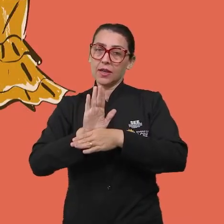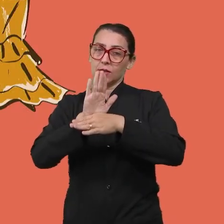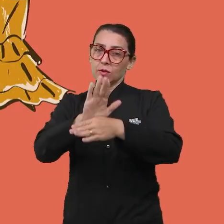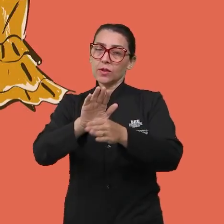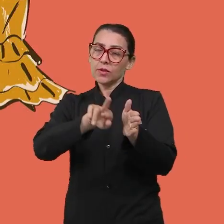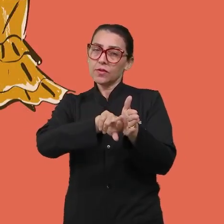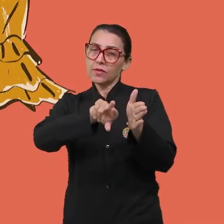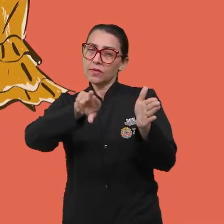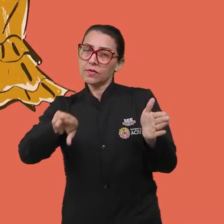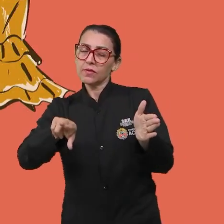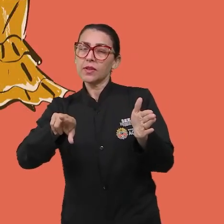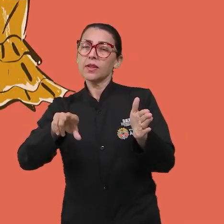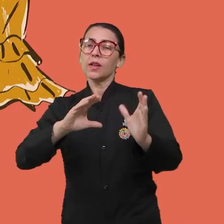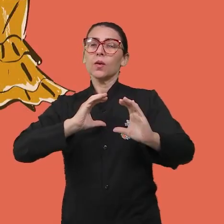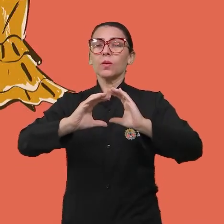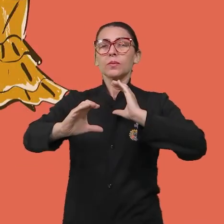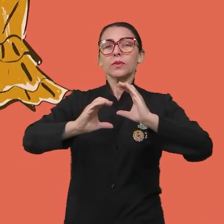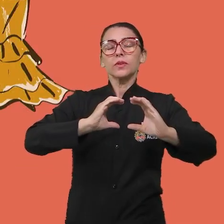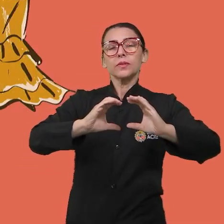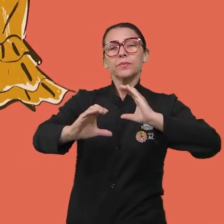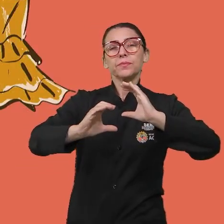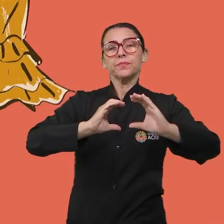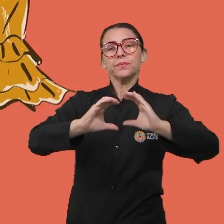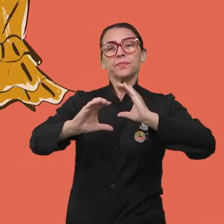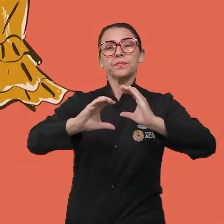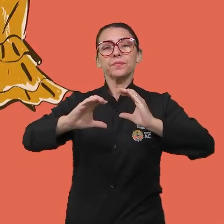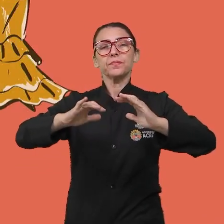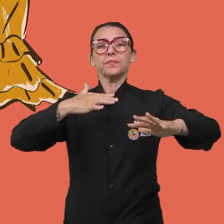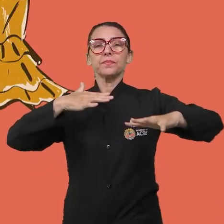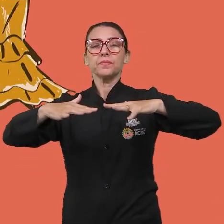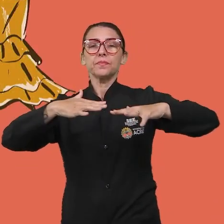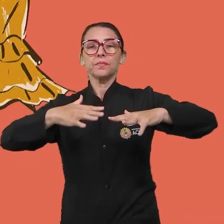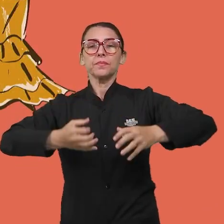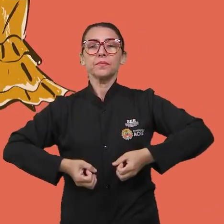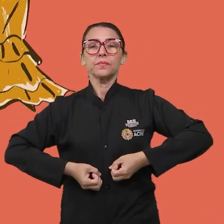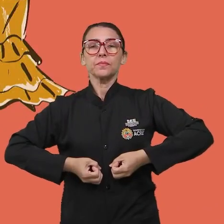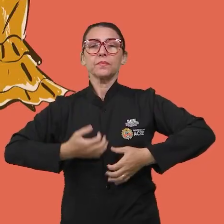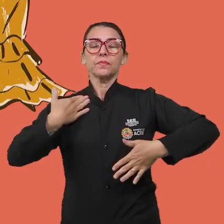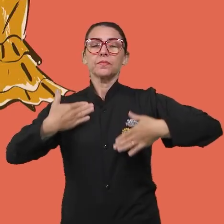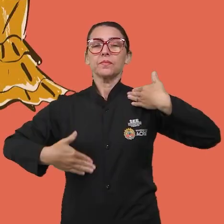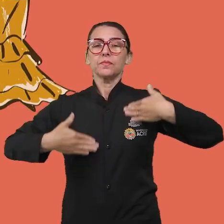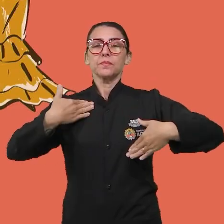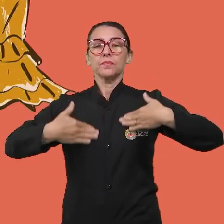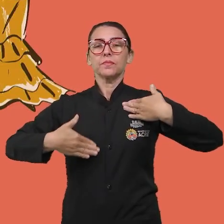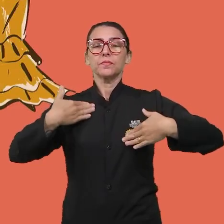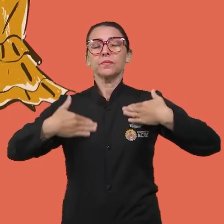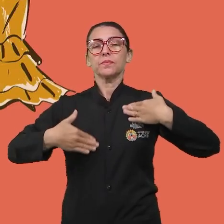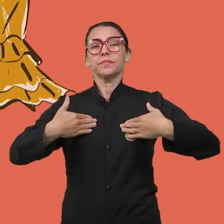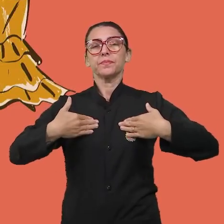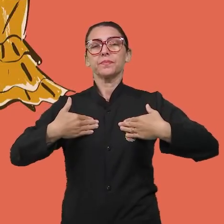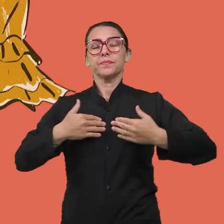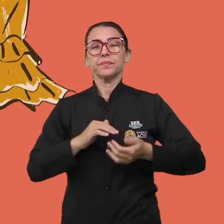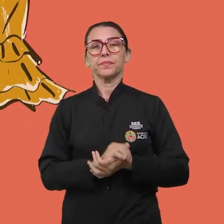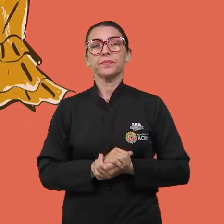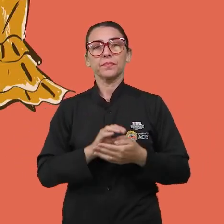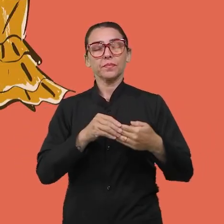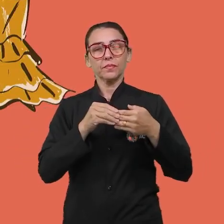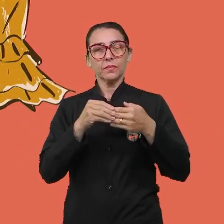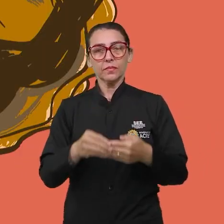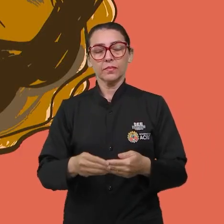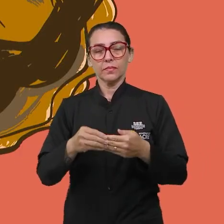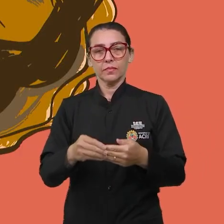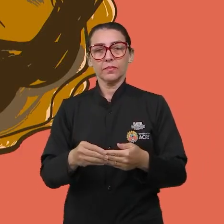de diversas formas no processo de comunicação, movimento corporal, atividade física, né? Então, ela traz